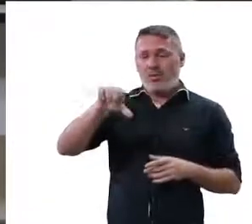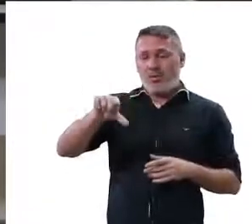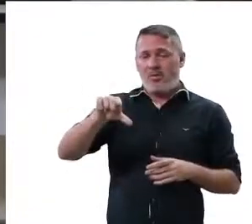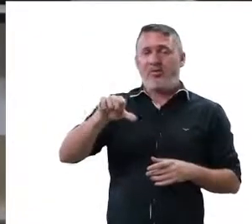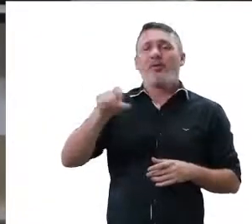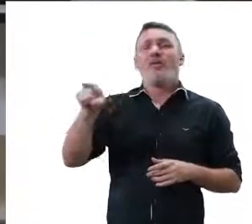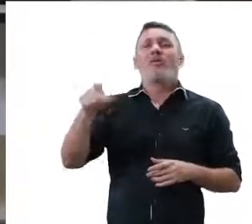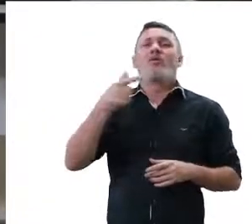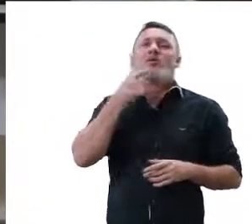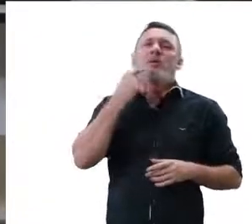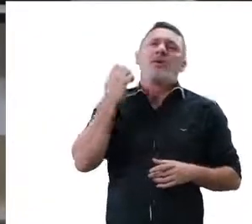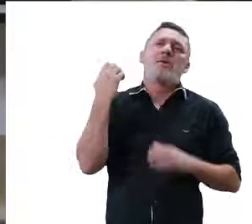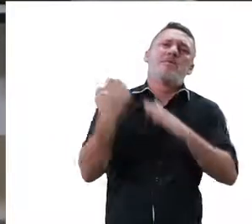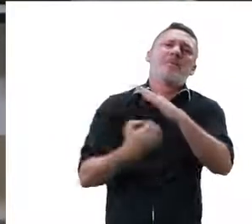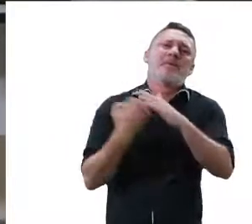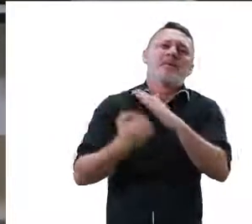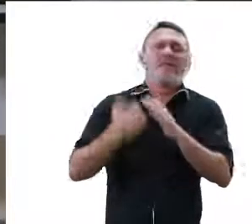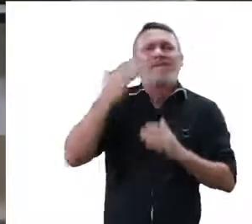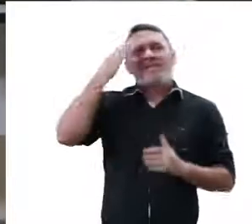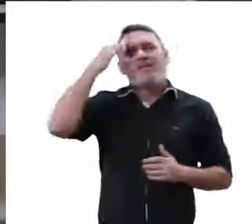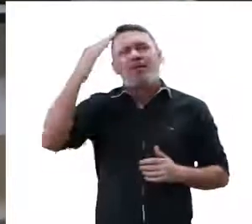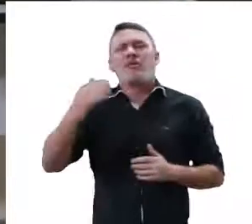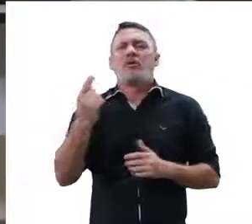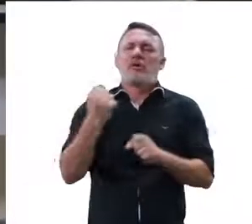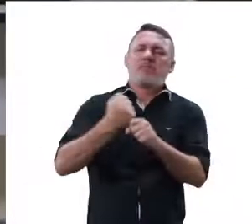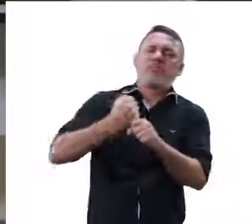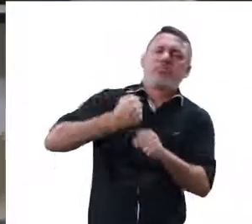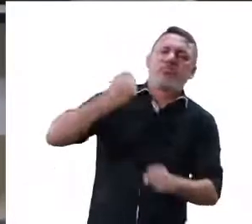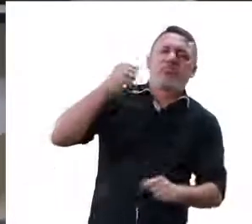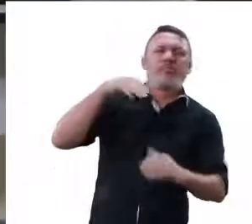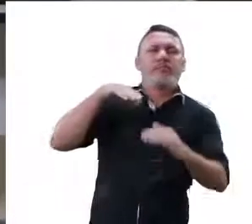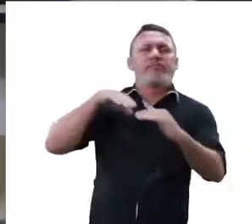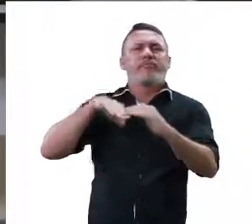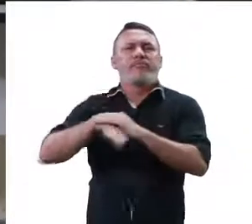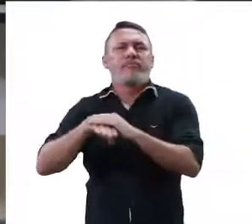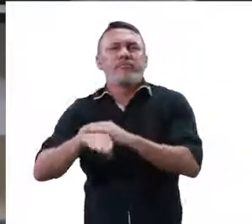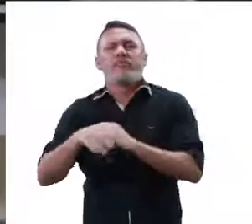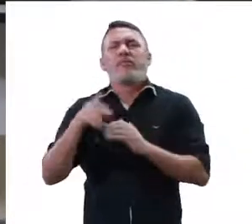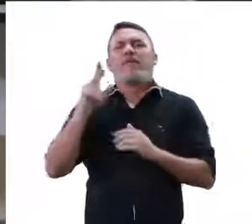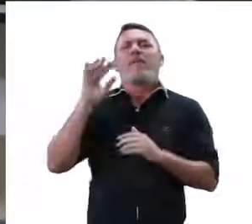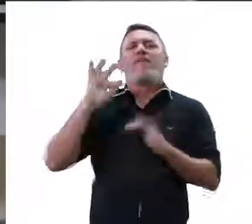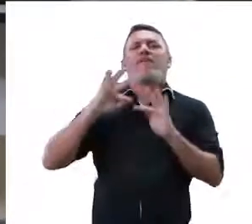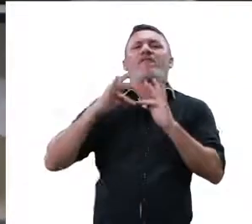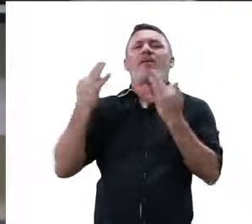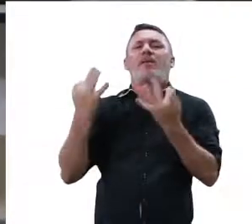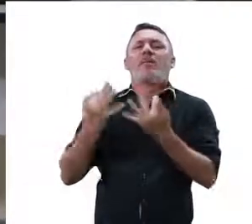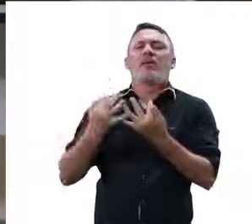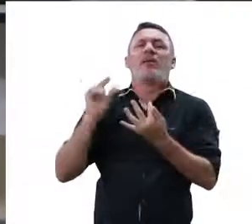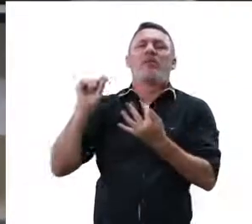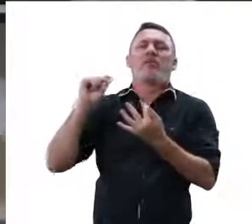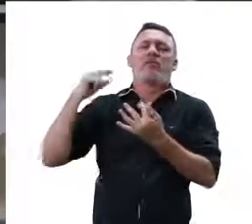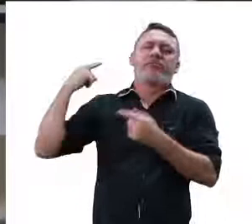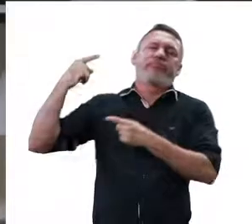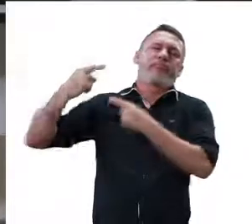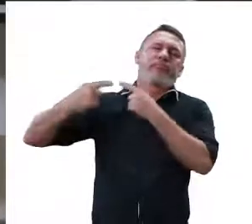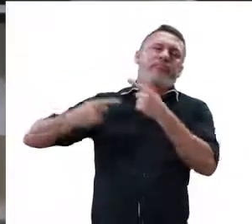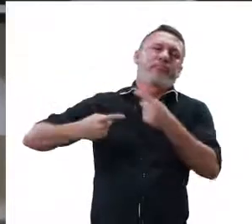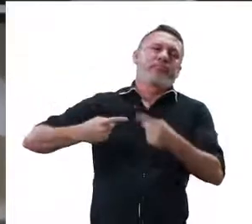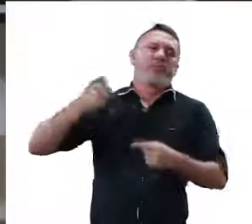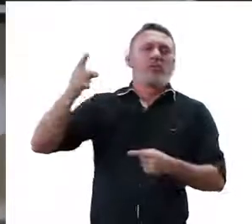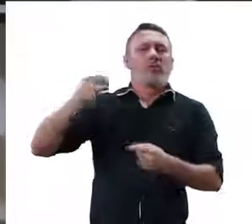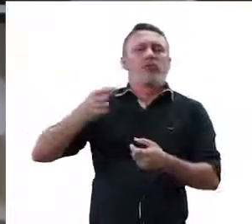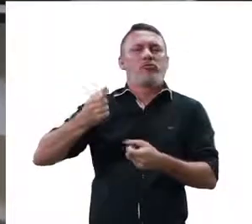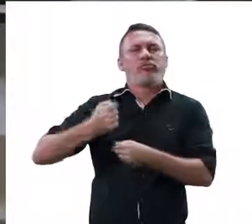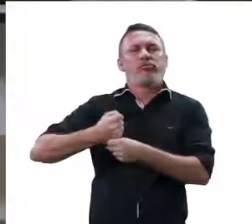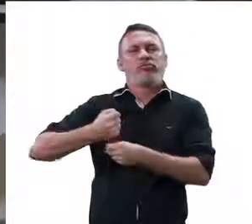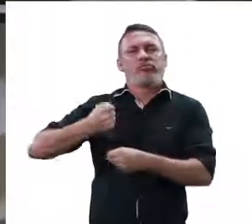contatos ou herdou uma grande fortuna, apenas teve a paciência de manter a fortuna e o cara foi ficando cada vez mais rico,